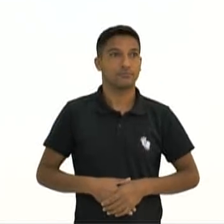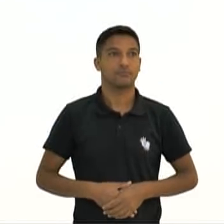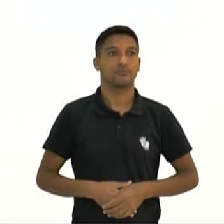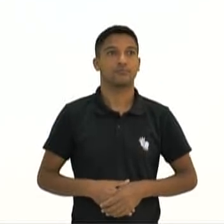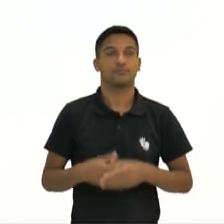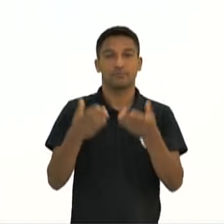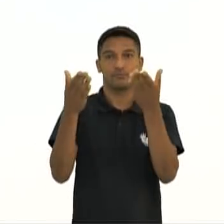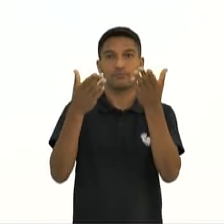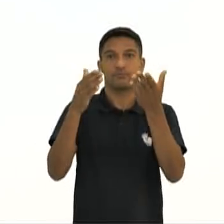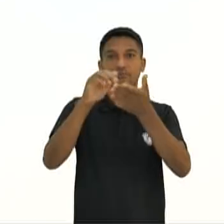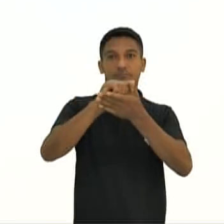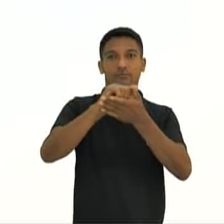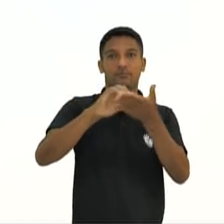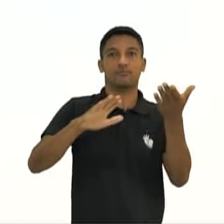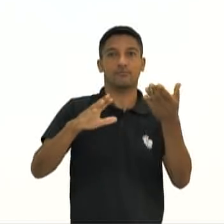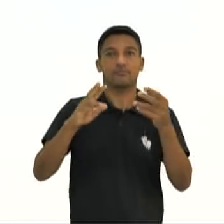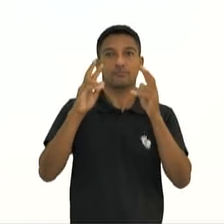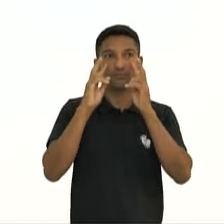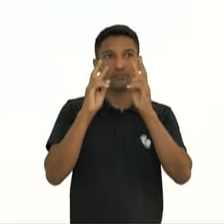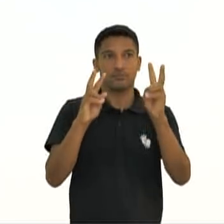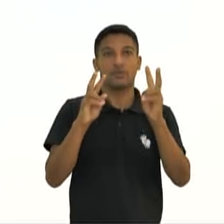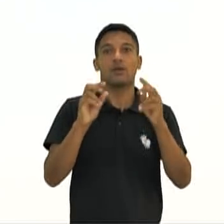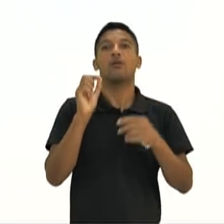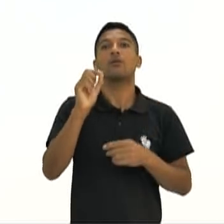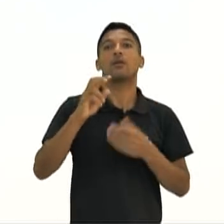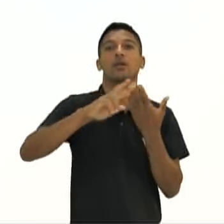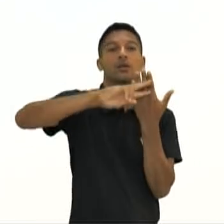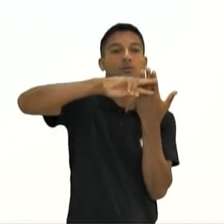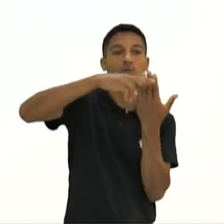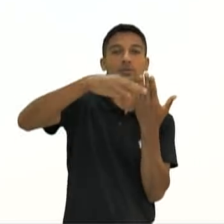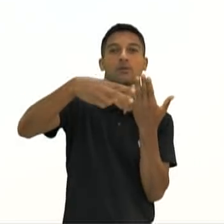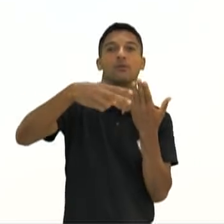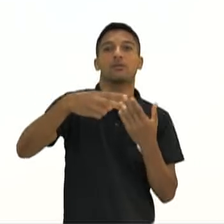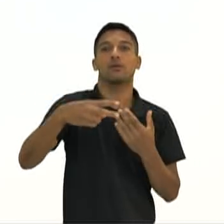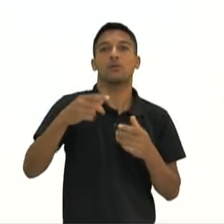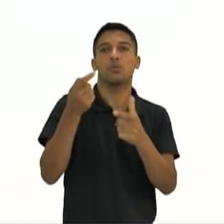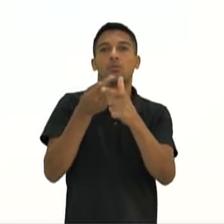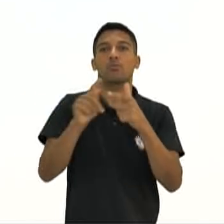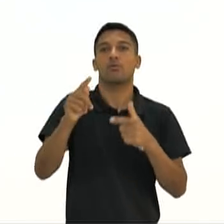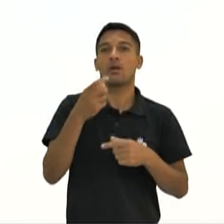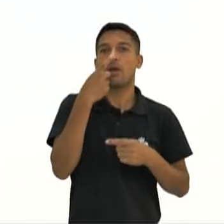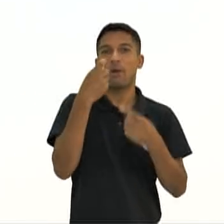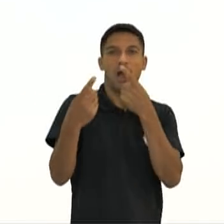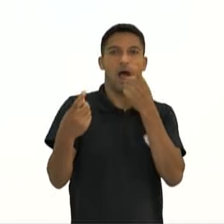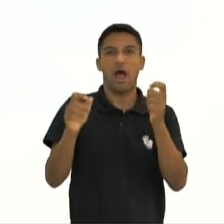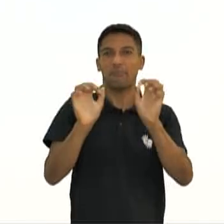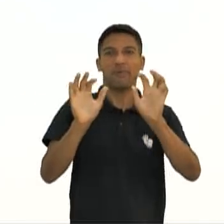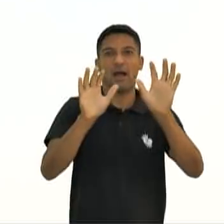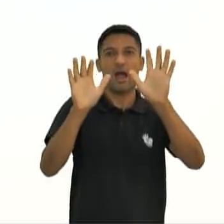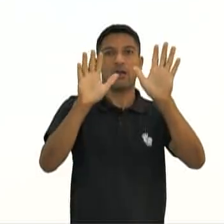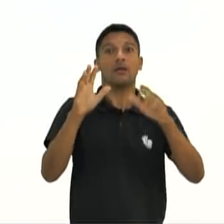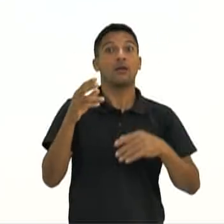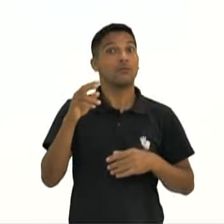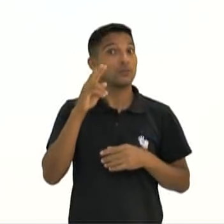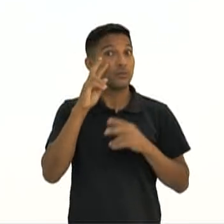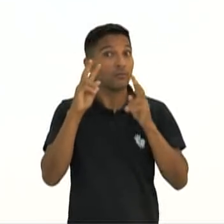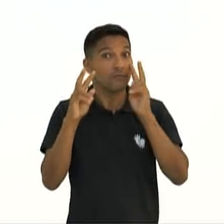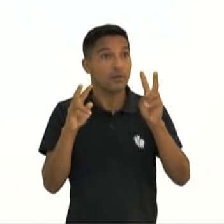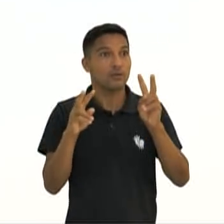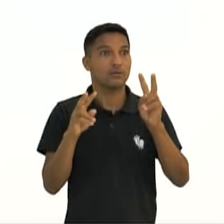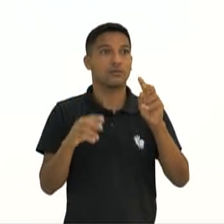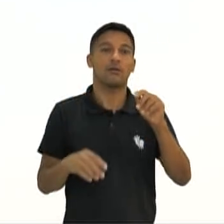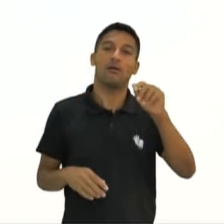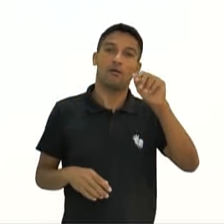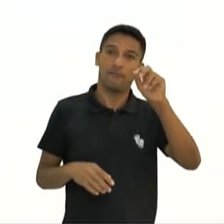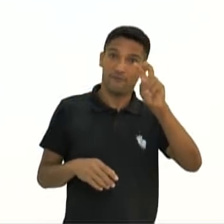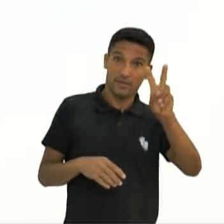diz o seguinte: a respeito das consequências da poluição, avalie as proposições a seguir e assinale V para